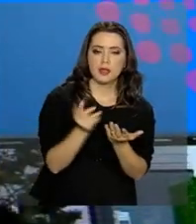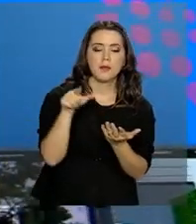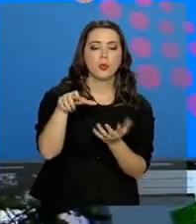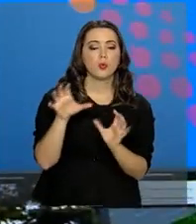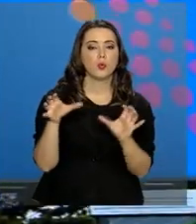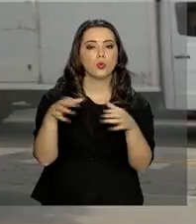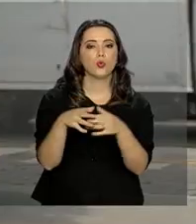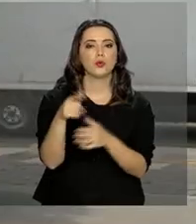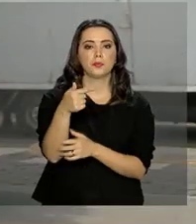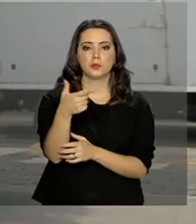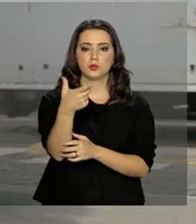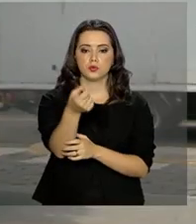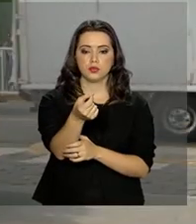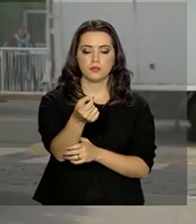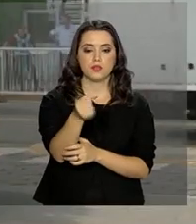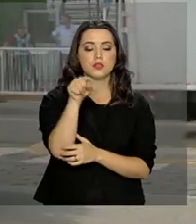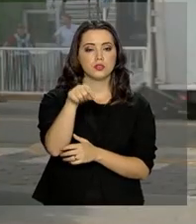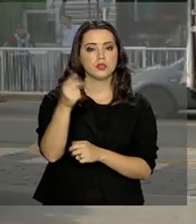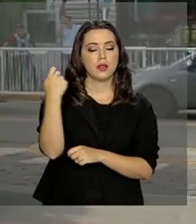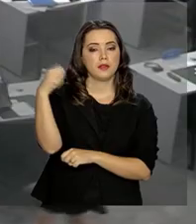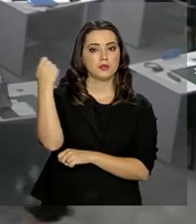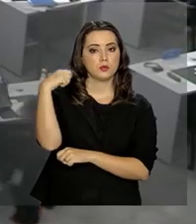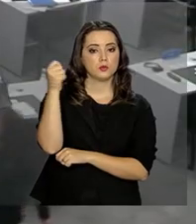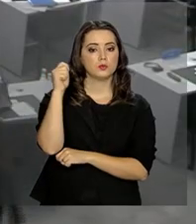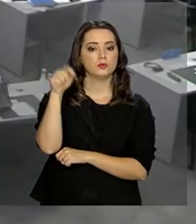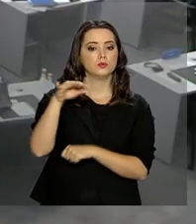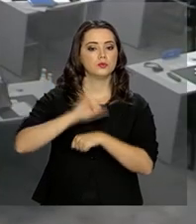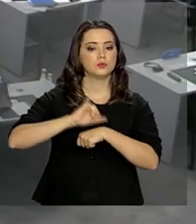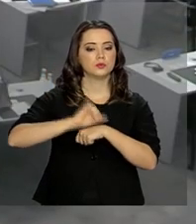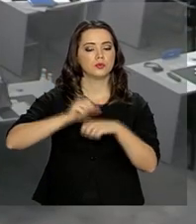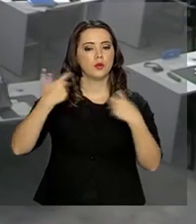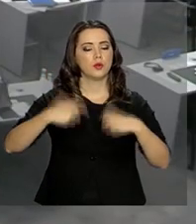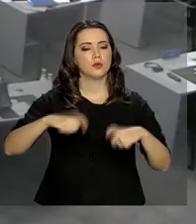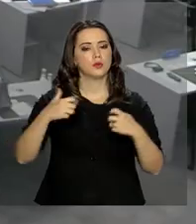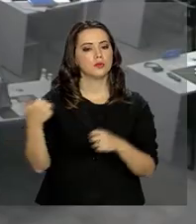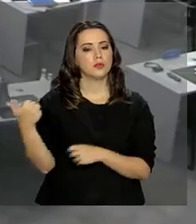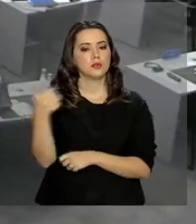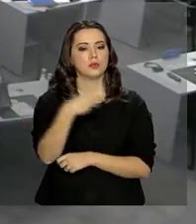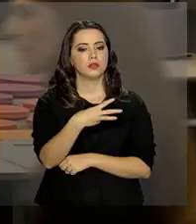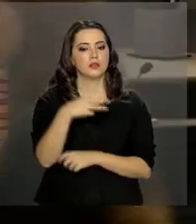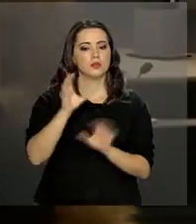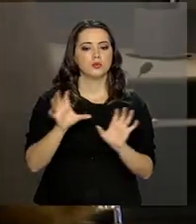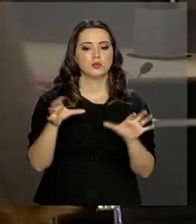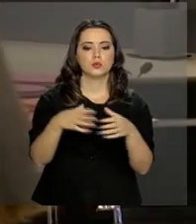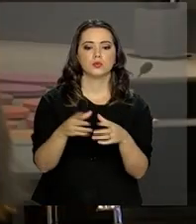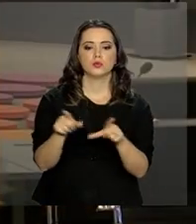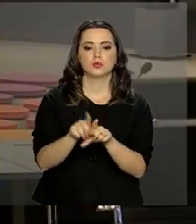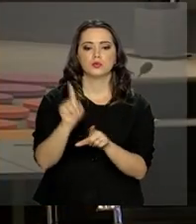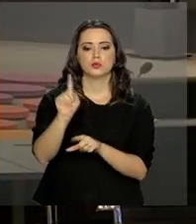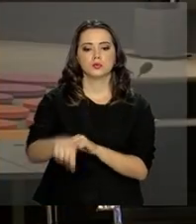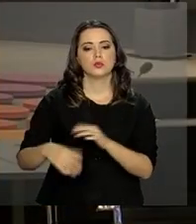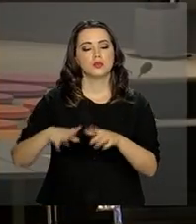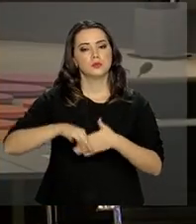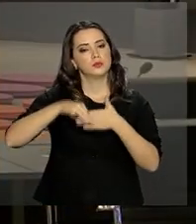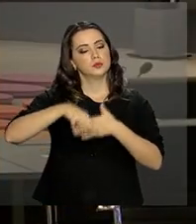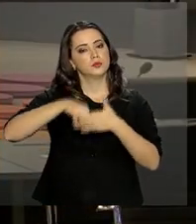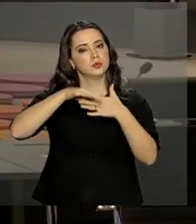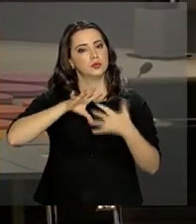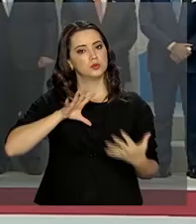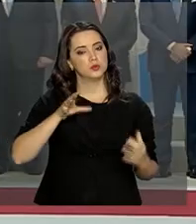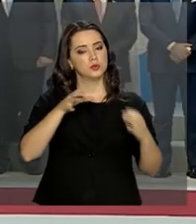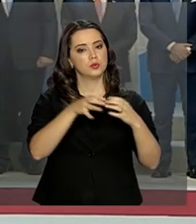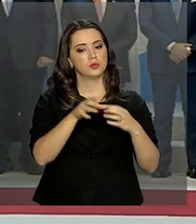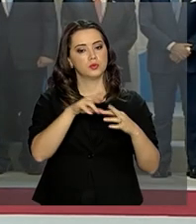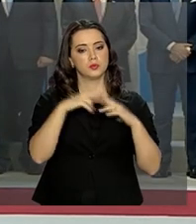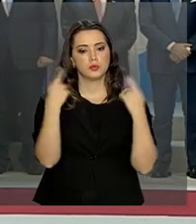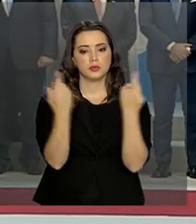do G20. A capital argentina, Buenos Aires, é a sede da 13ª edição da Cúpula de Líderes do Grupo,